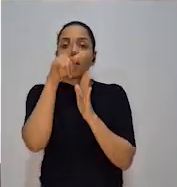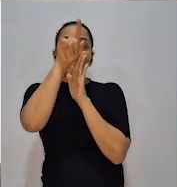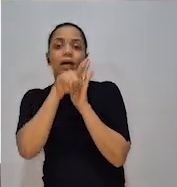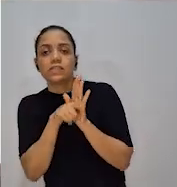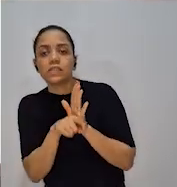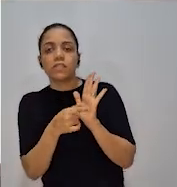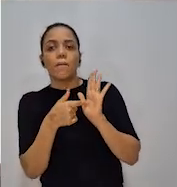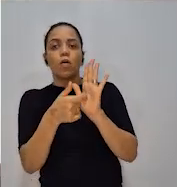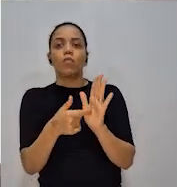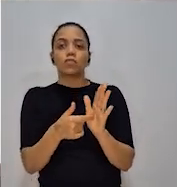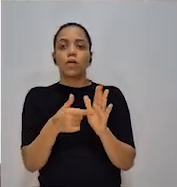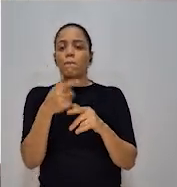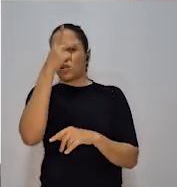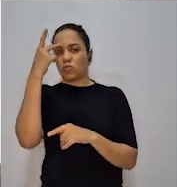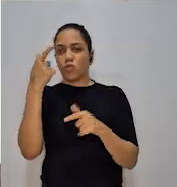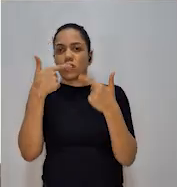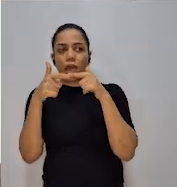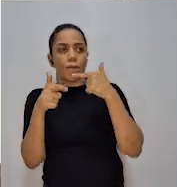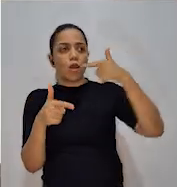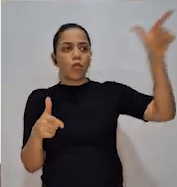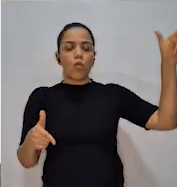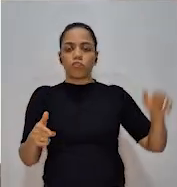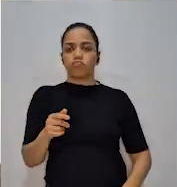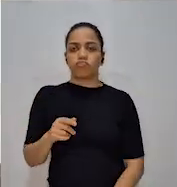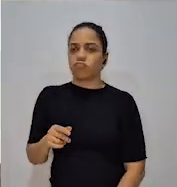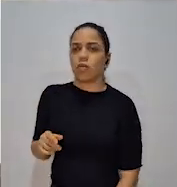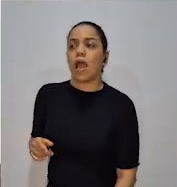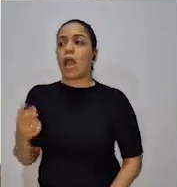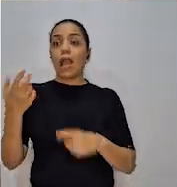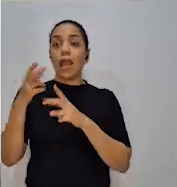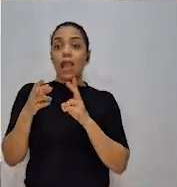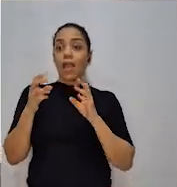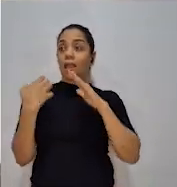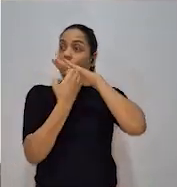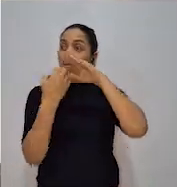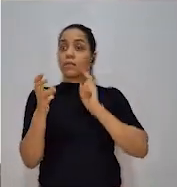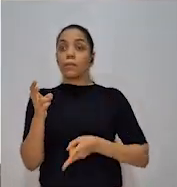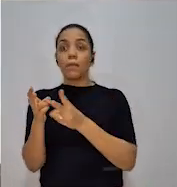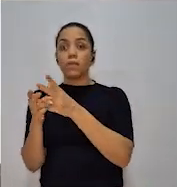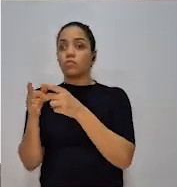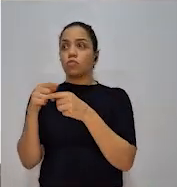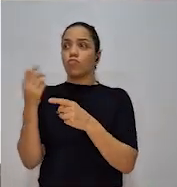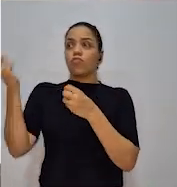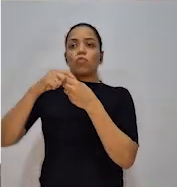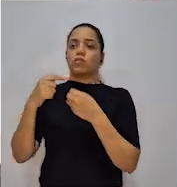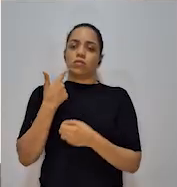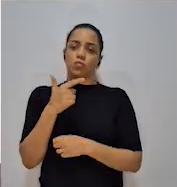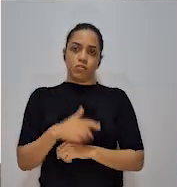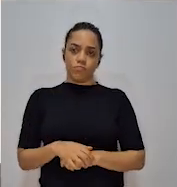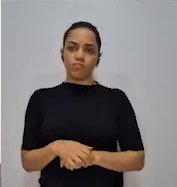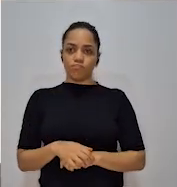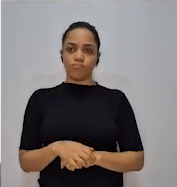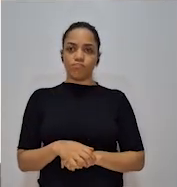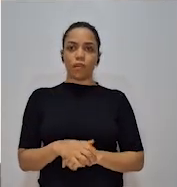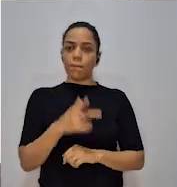vão buscar outros empregos, mas elas não conseguem se realocar nessa empresa que adoeceu. Então, acho que